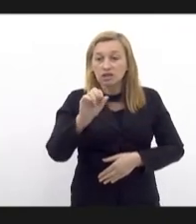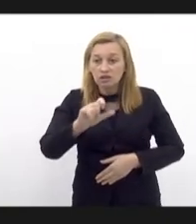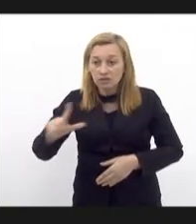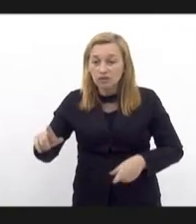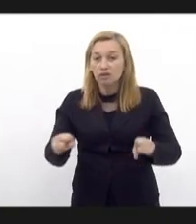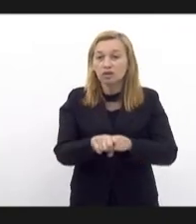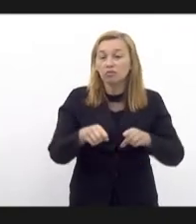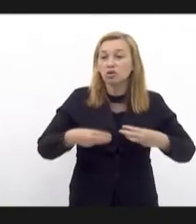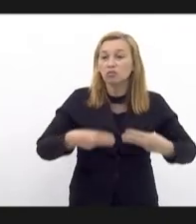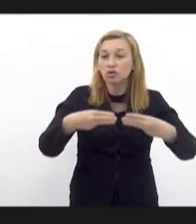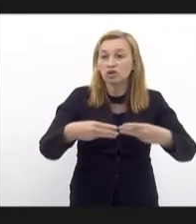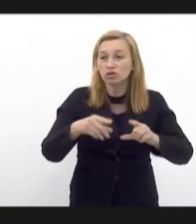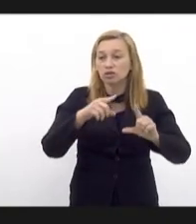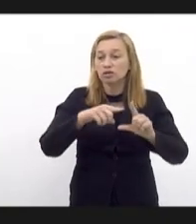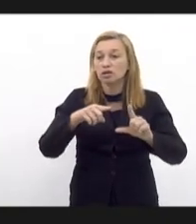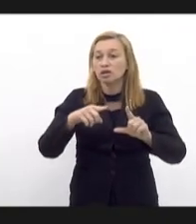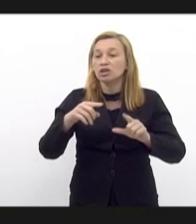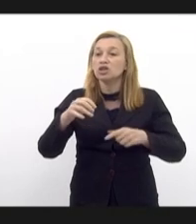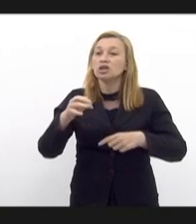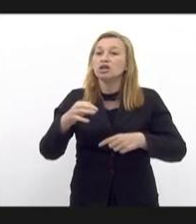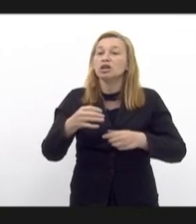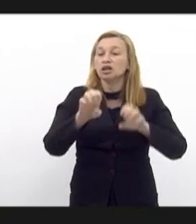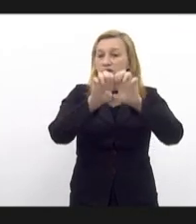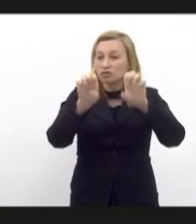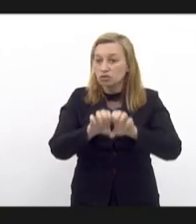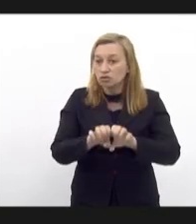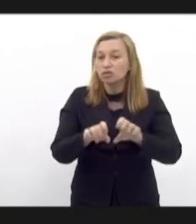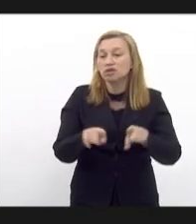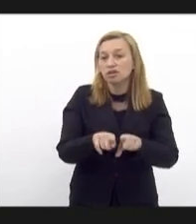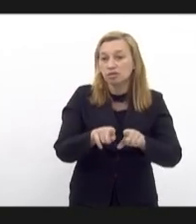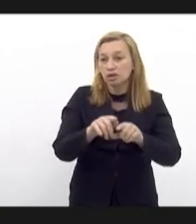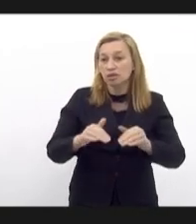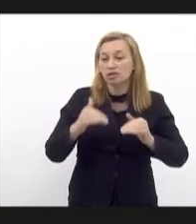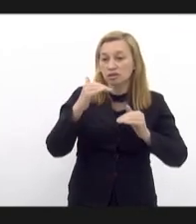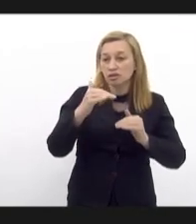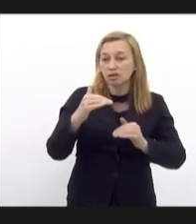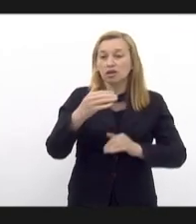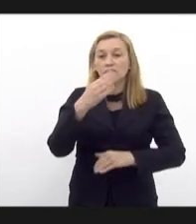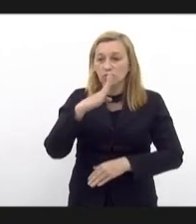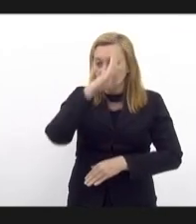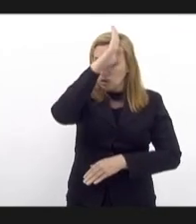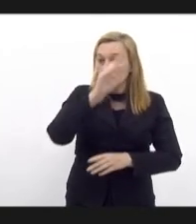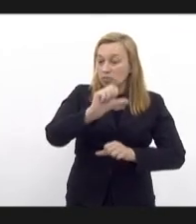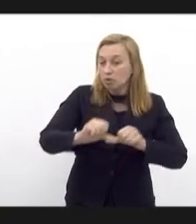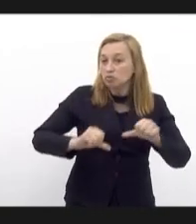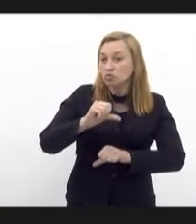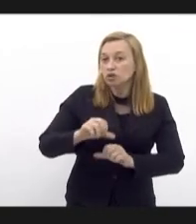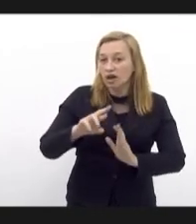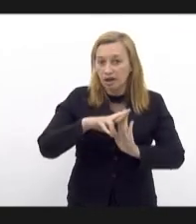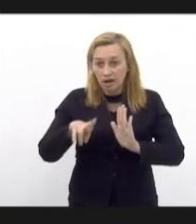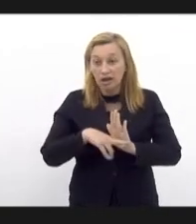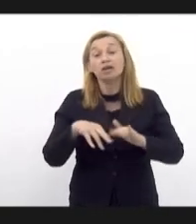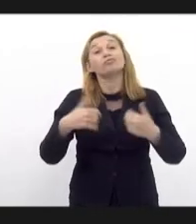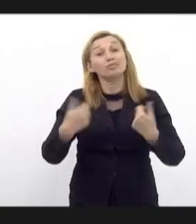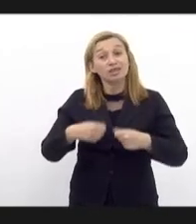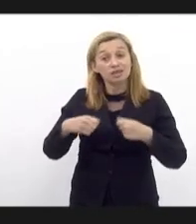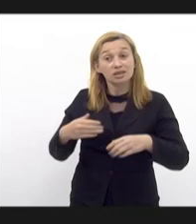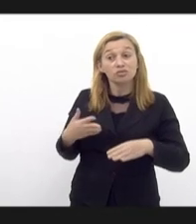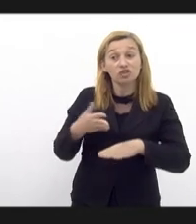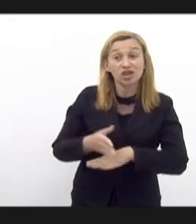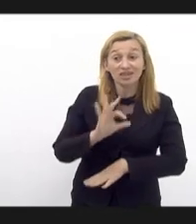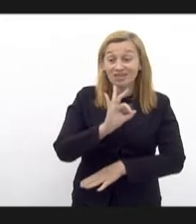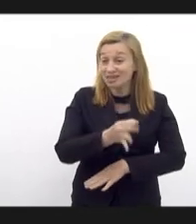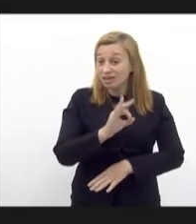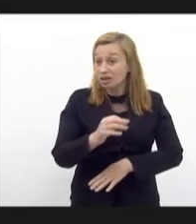da Infraestrutura, Tarcísio de Freitas. Acima dele, presidente Bolsonaro. Então, são eles que podem mudar a regra. Então, nós temos que atingir